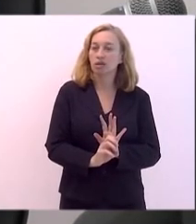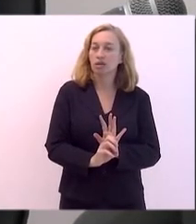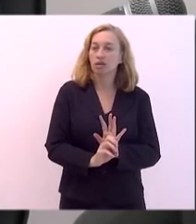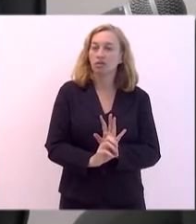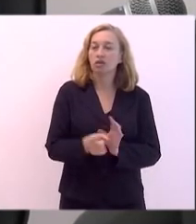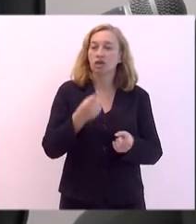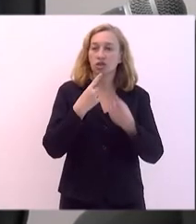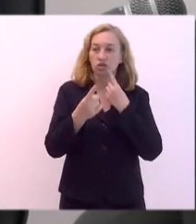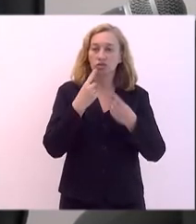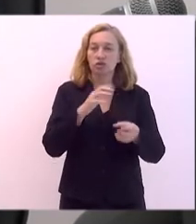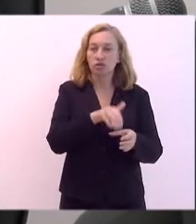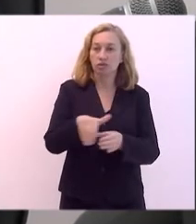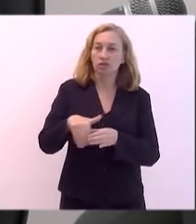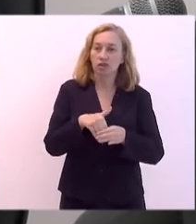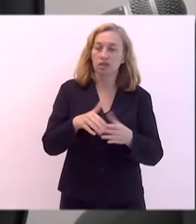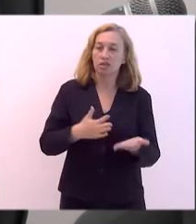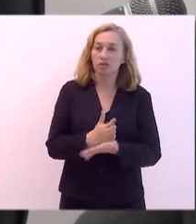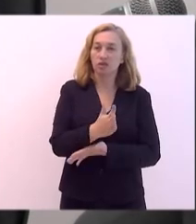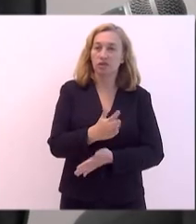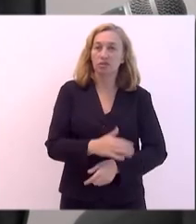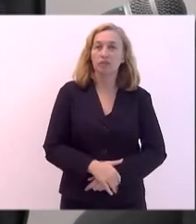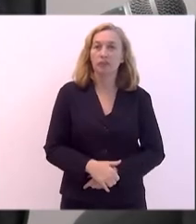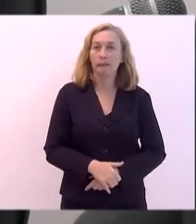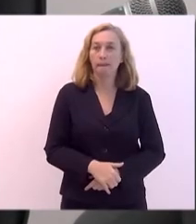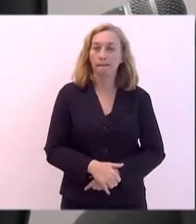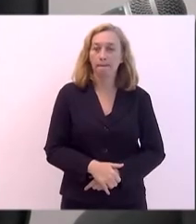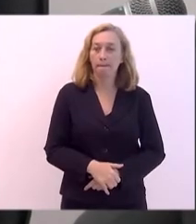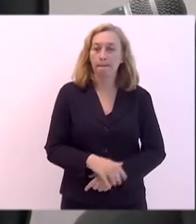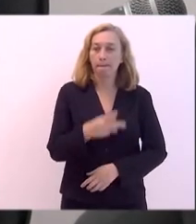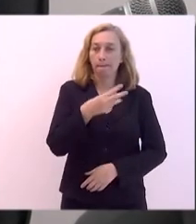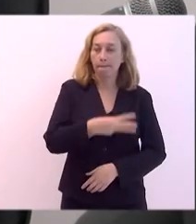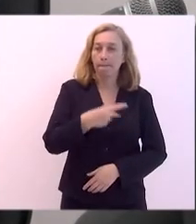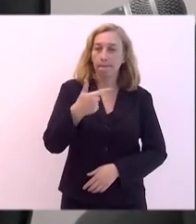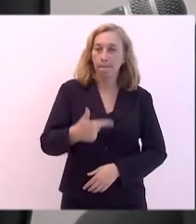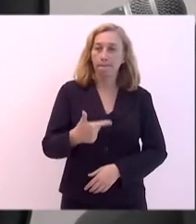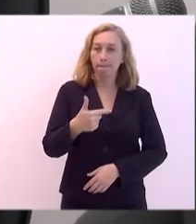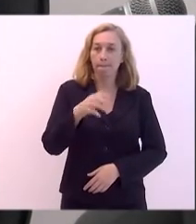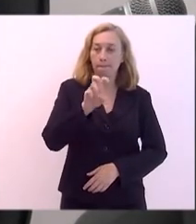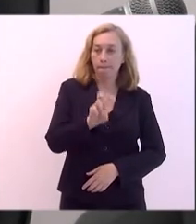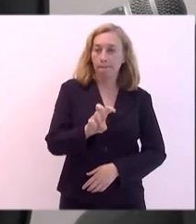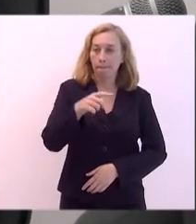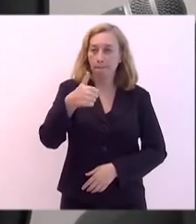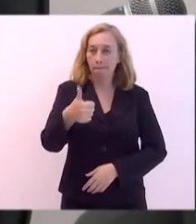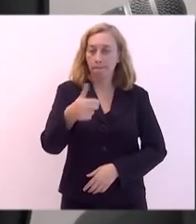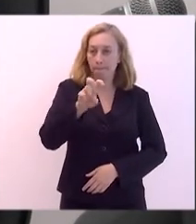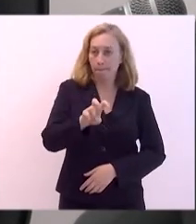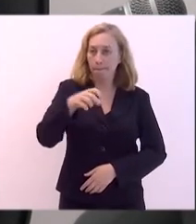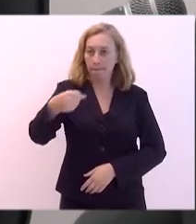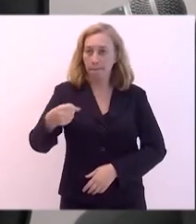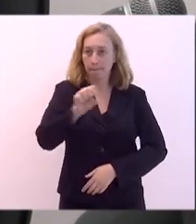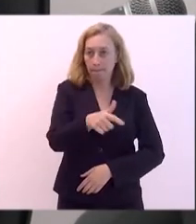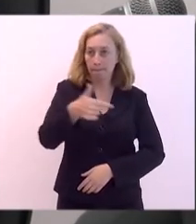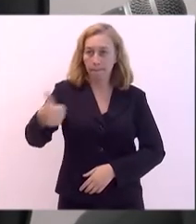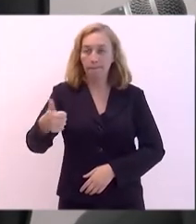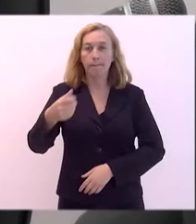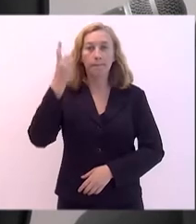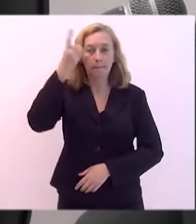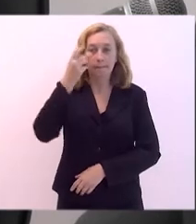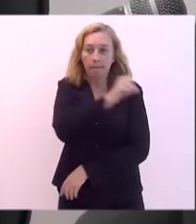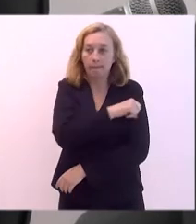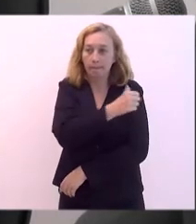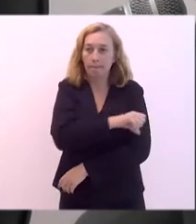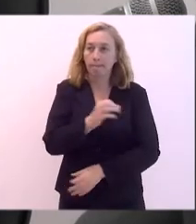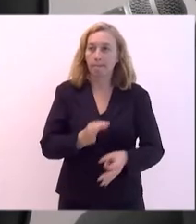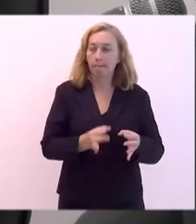Em discussão, em votação, aprovado. 32. Projeto de lei 5158-2021, de autoria da deputada enfermeira Regiane, parecer